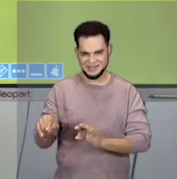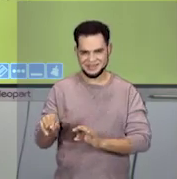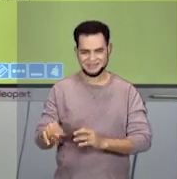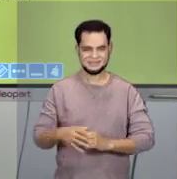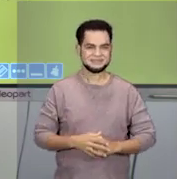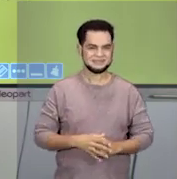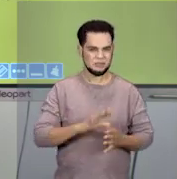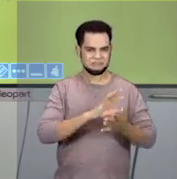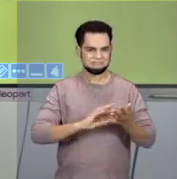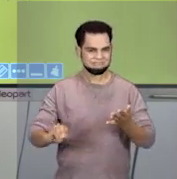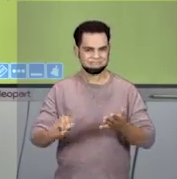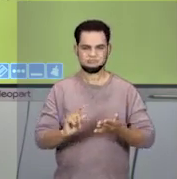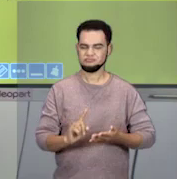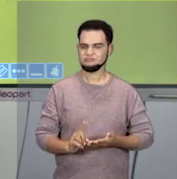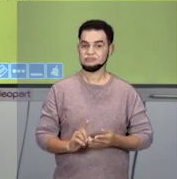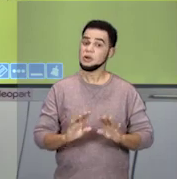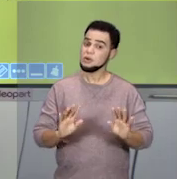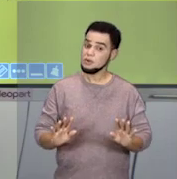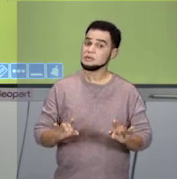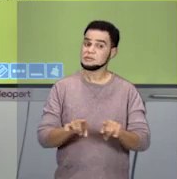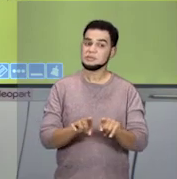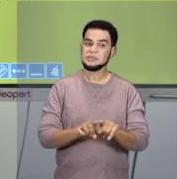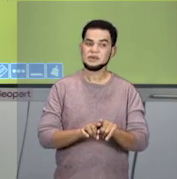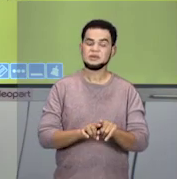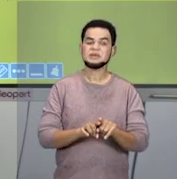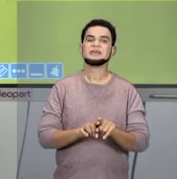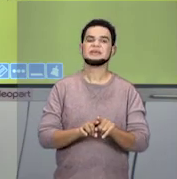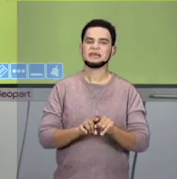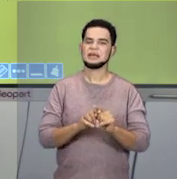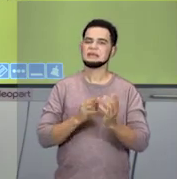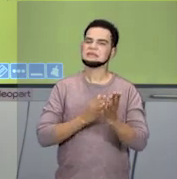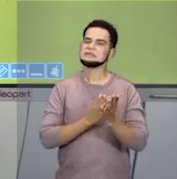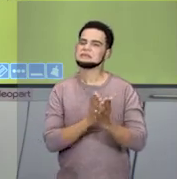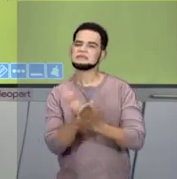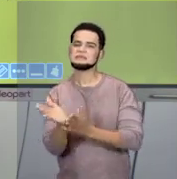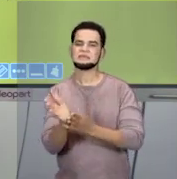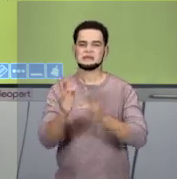justamente a fuga ao tema,